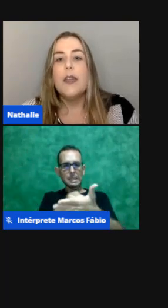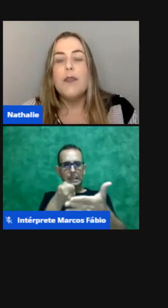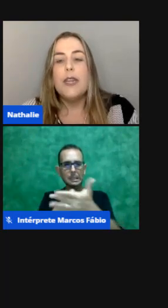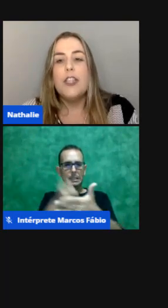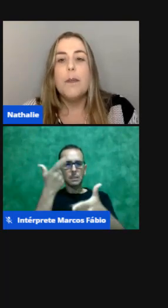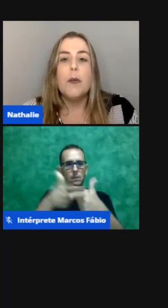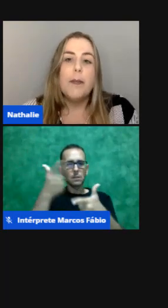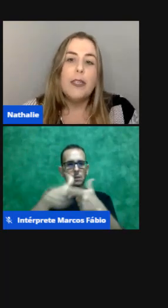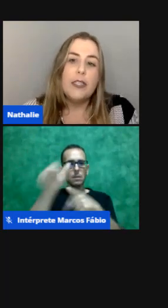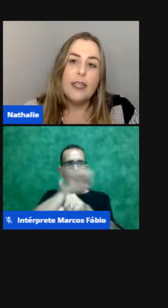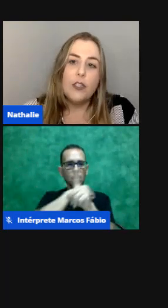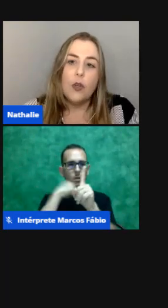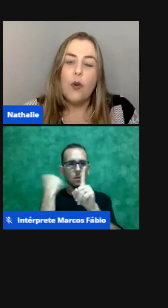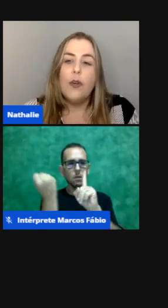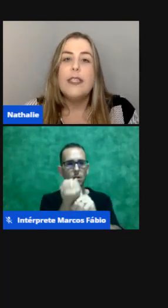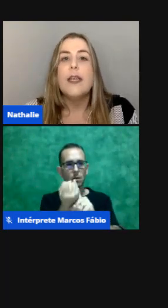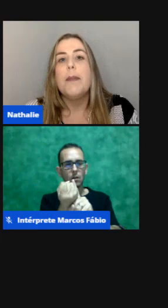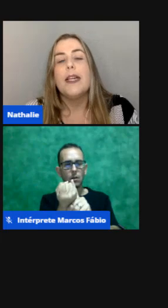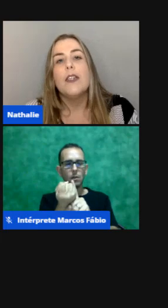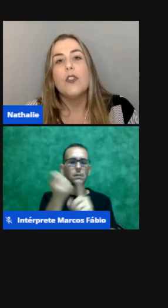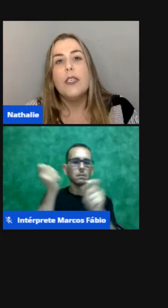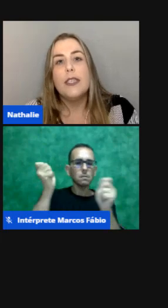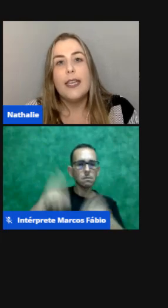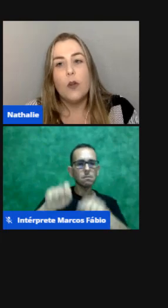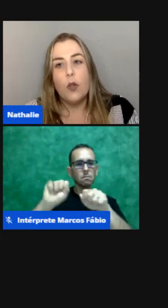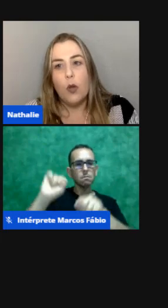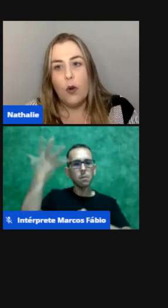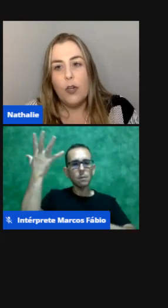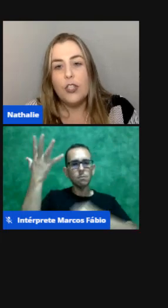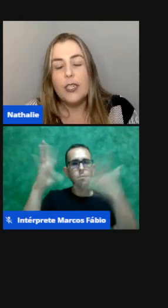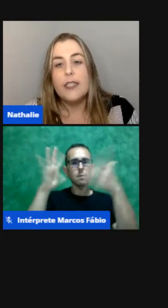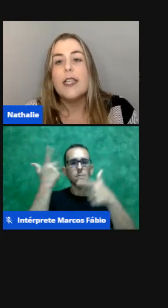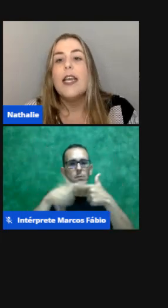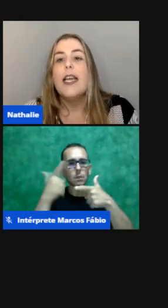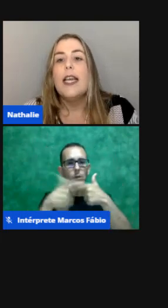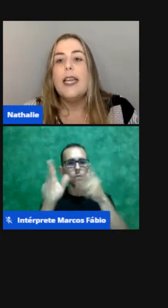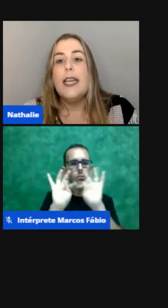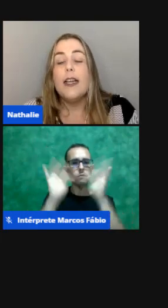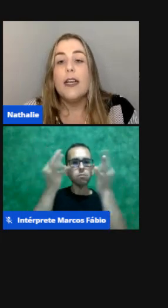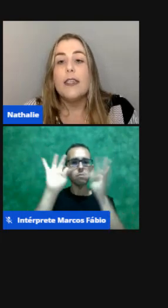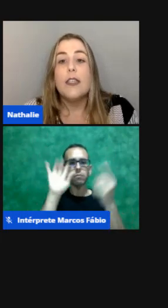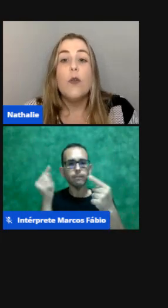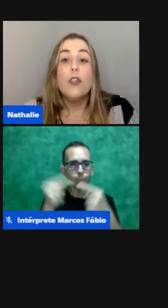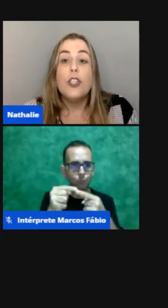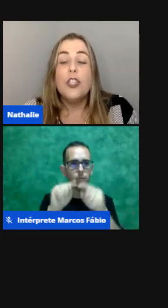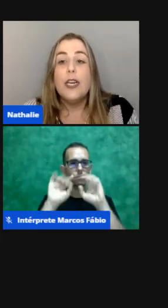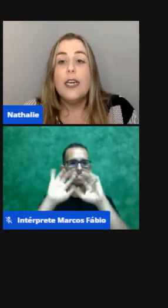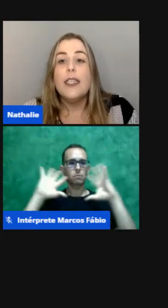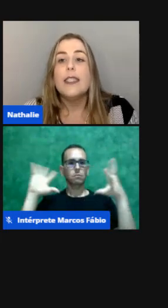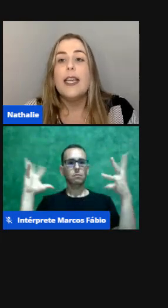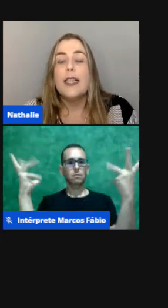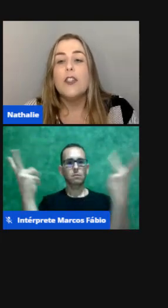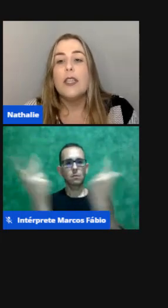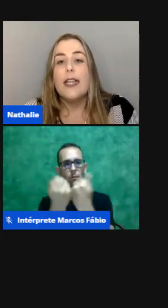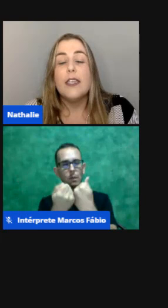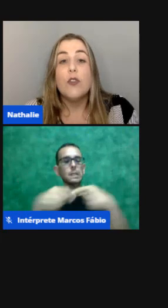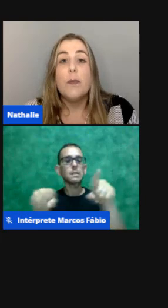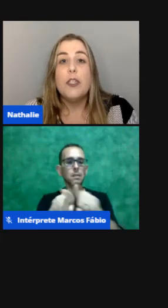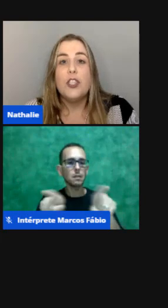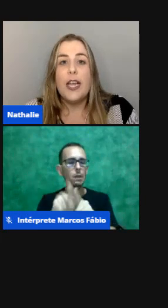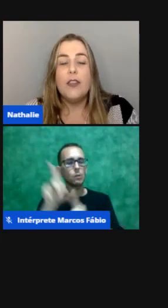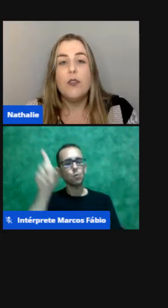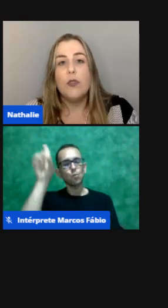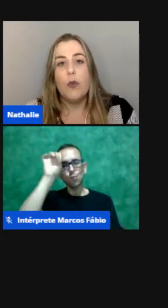elas são referentes a problematizações, aplicações tecnológicas e são cotidianas relacionadas